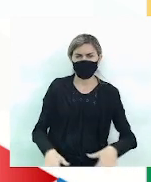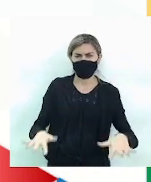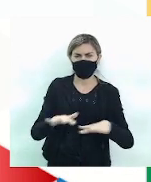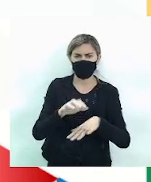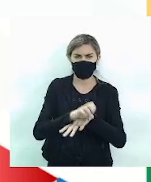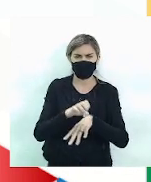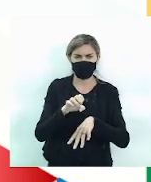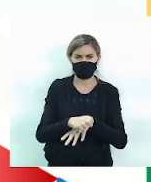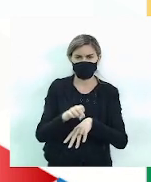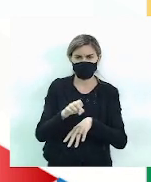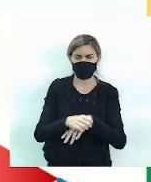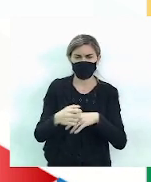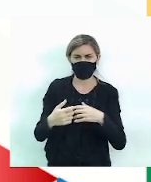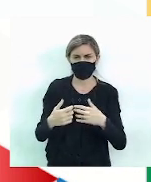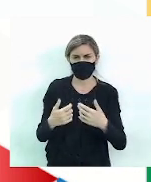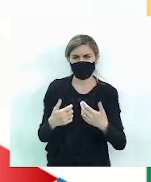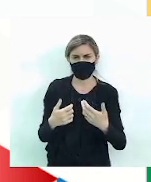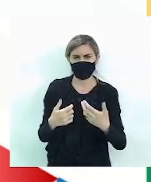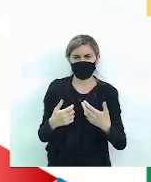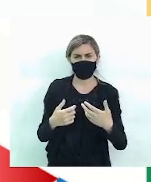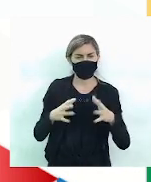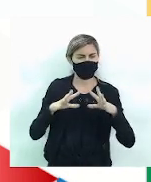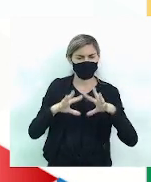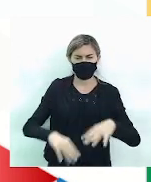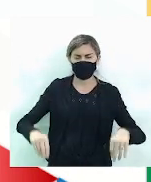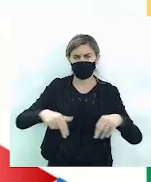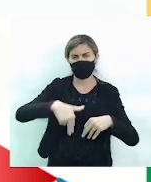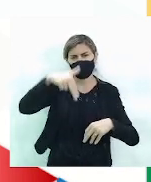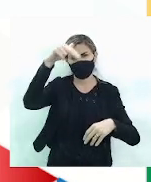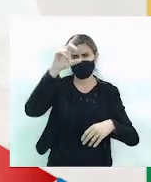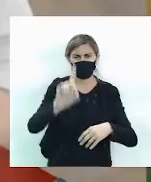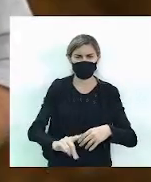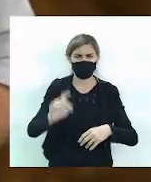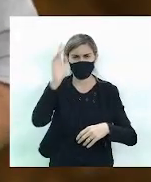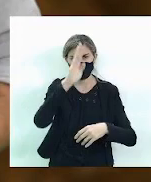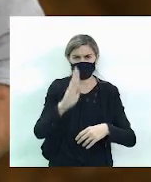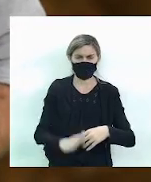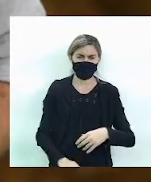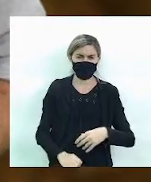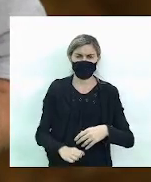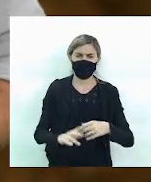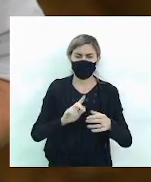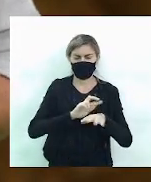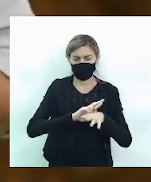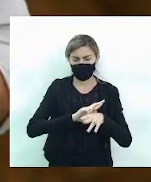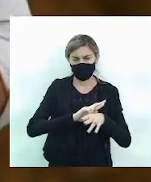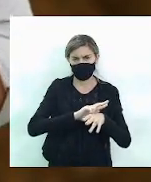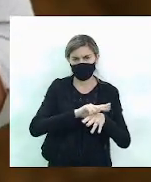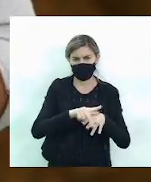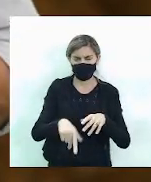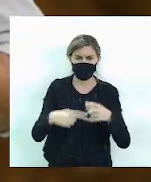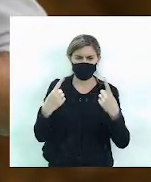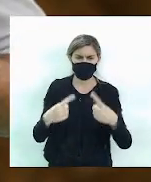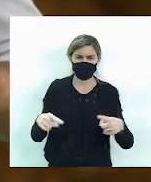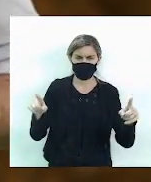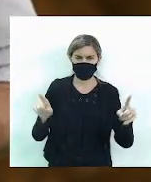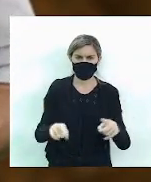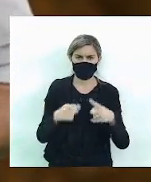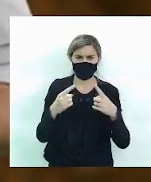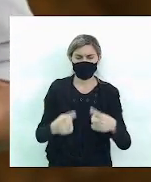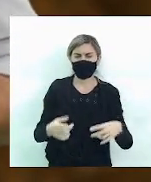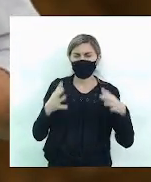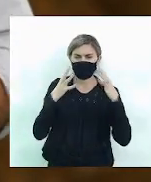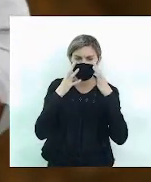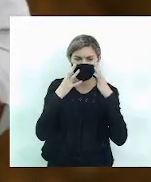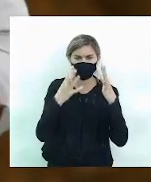de Pernambuco e até mesmo pelo todo o Nordeste e no Brasil. Gênero musical, né, que chama a